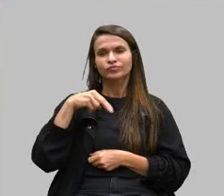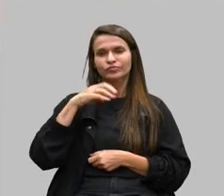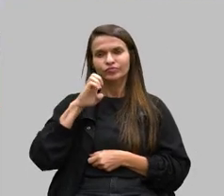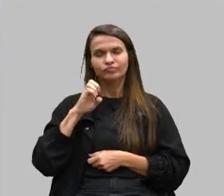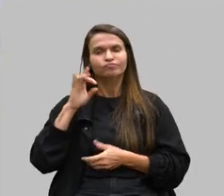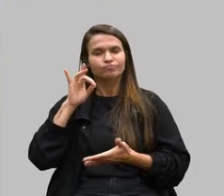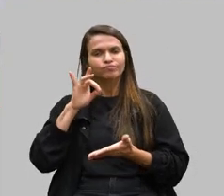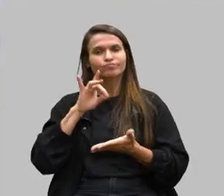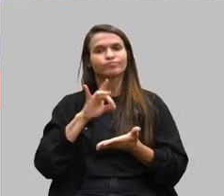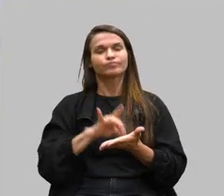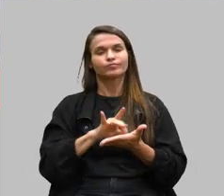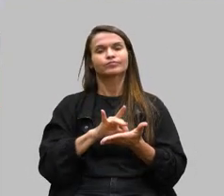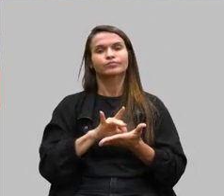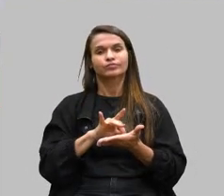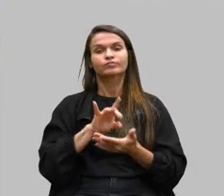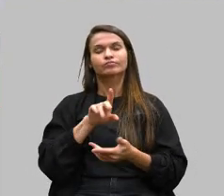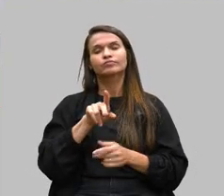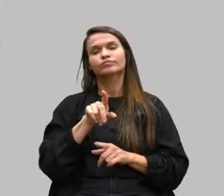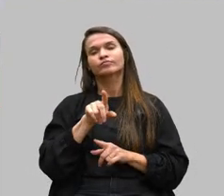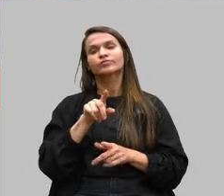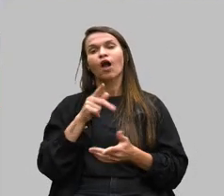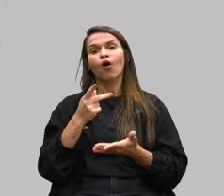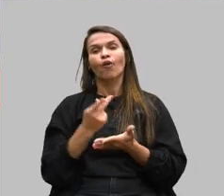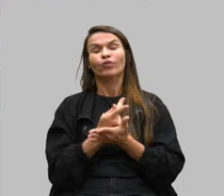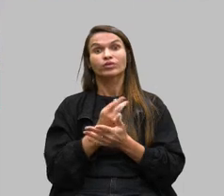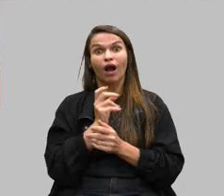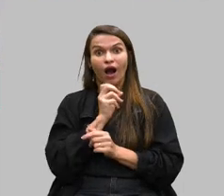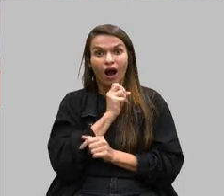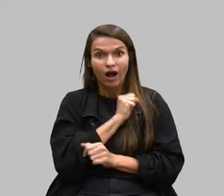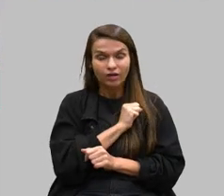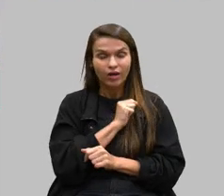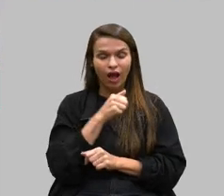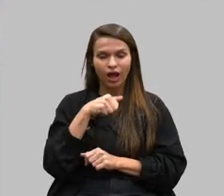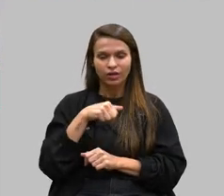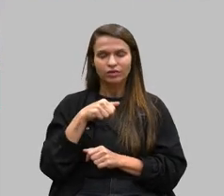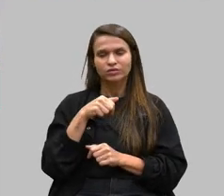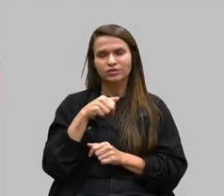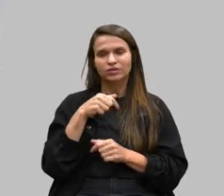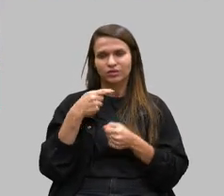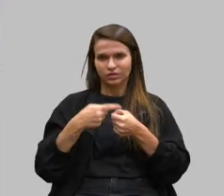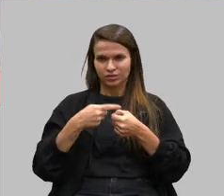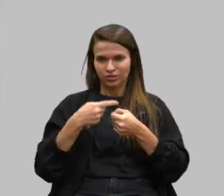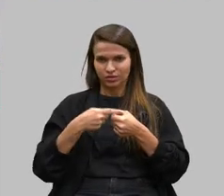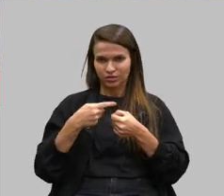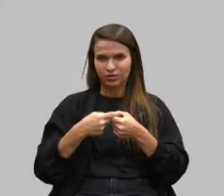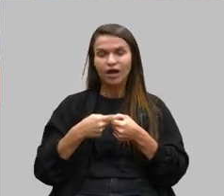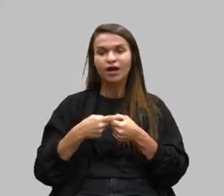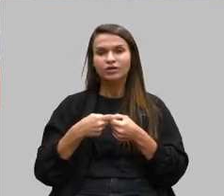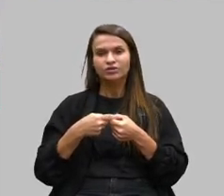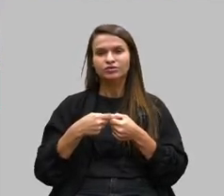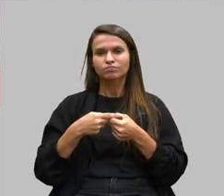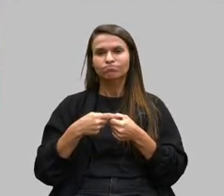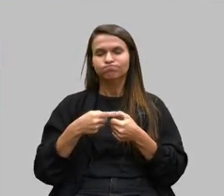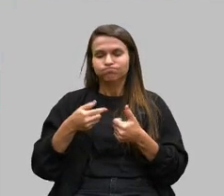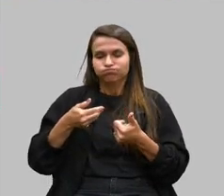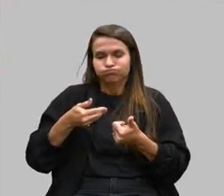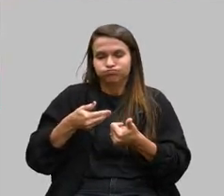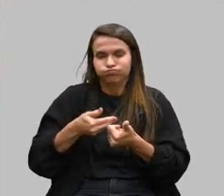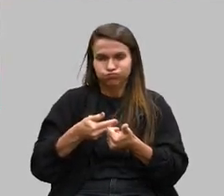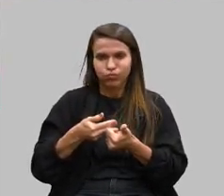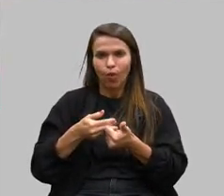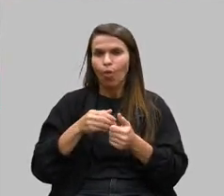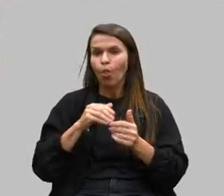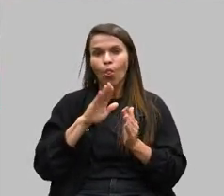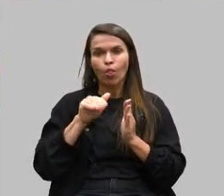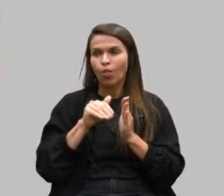Guilherme que isso aconteça o mais rápido possível aqui em Garapé em breve tempo todas as minerações que estão